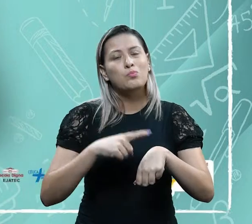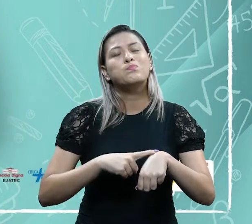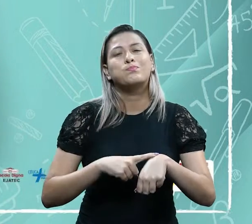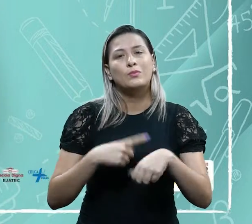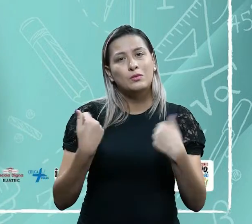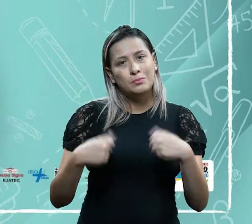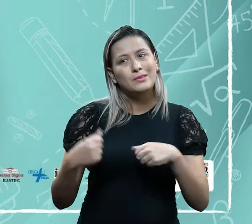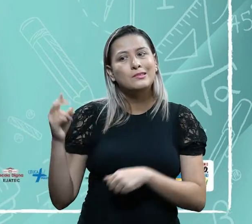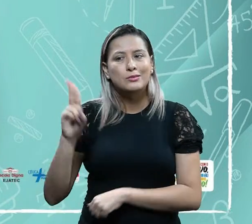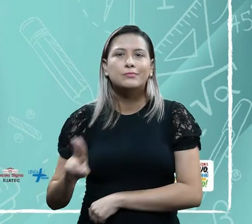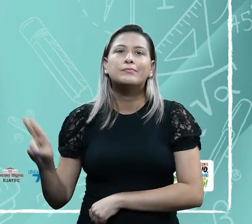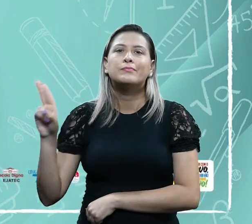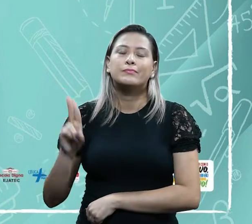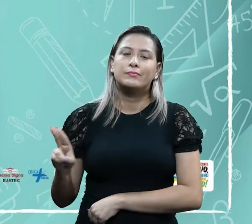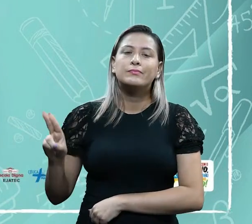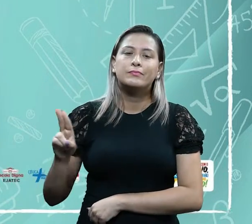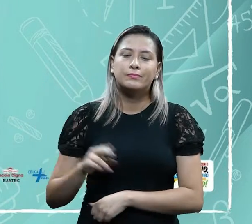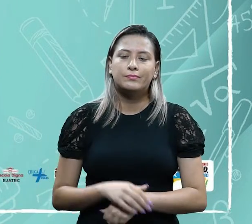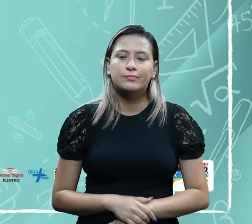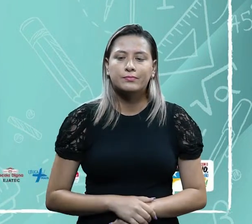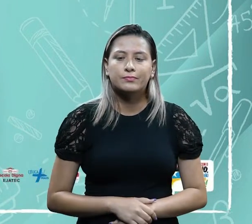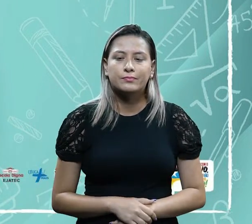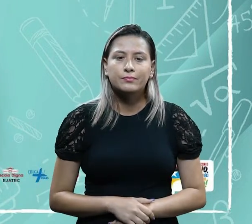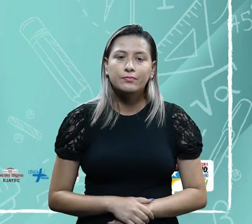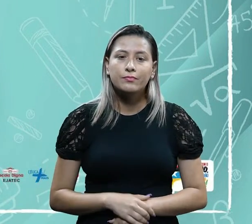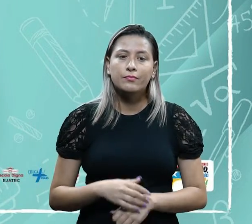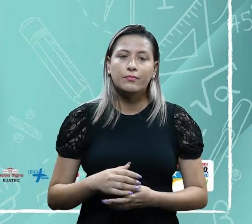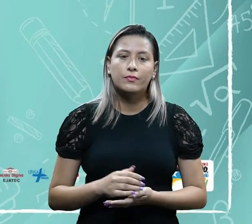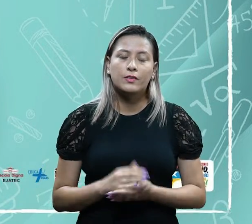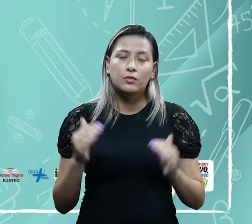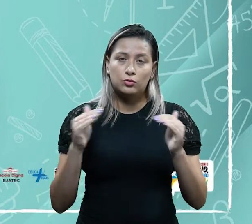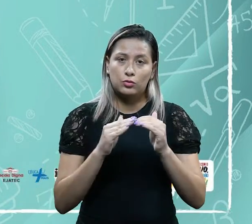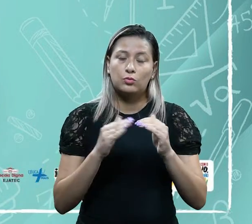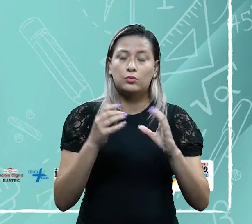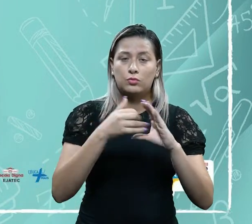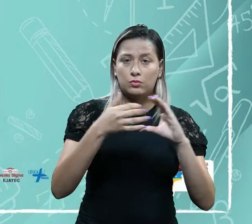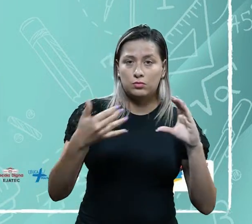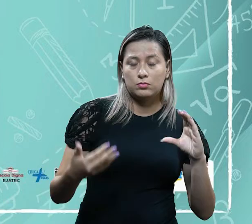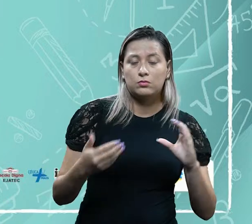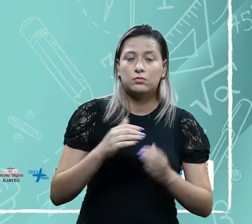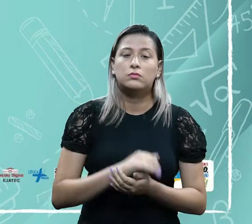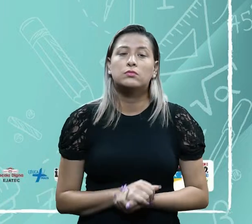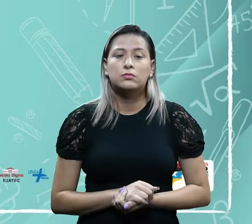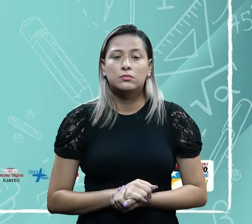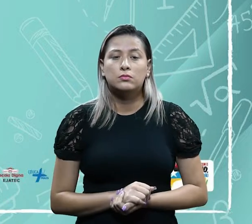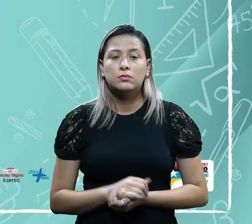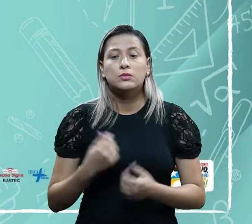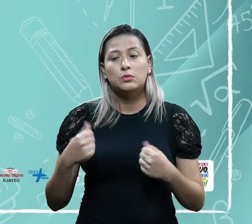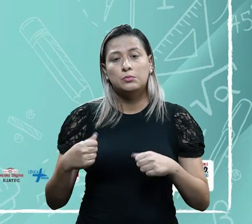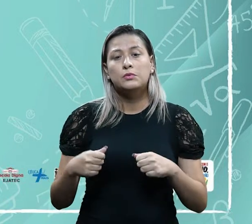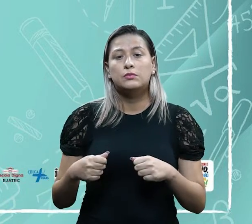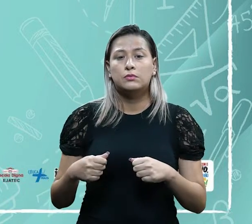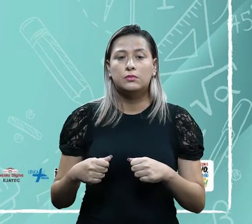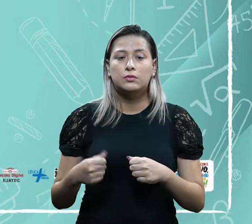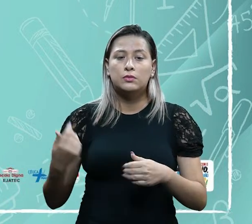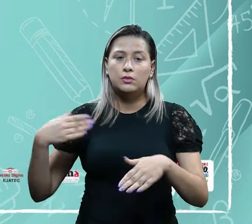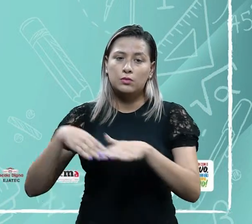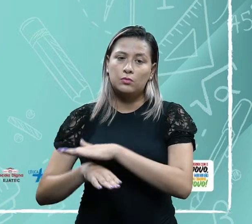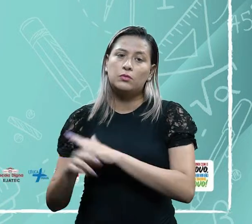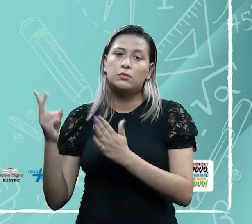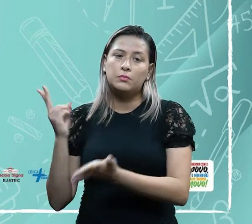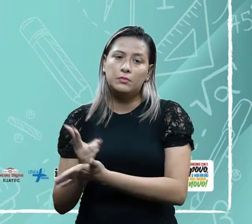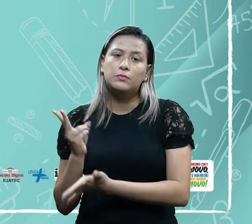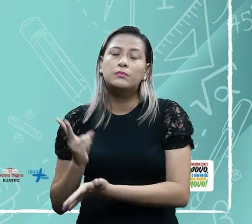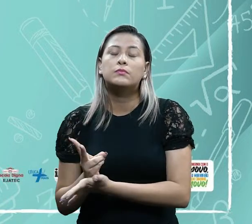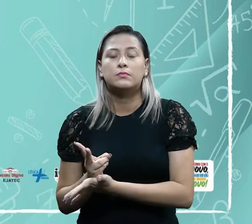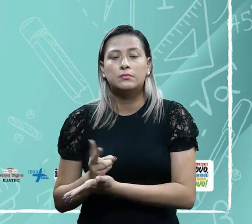poderão ser utilizados por alguma dessas, né, características, então eles vão ser guardados permanentemente,